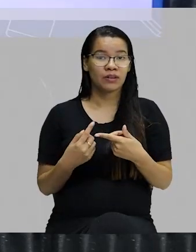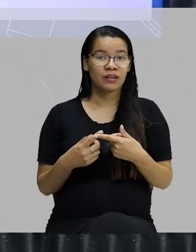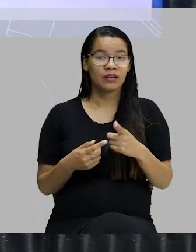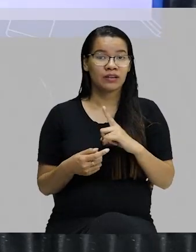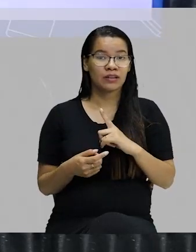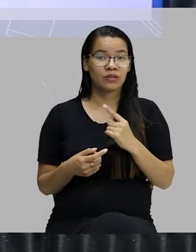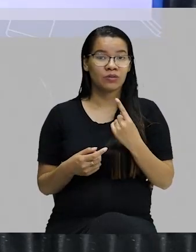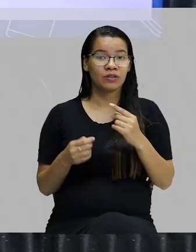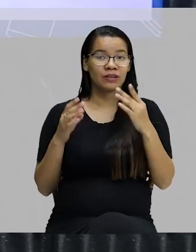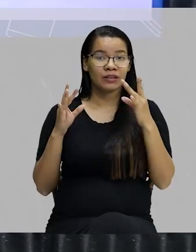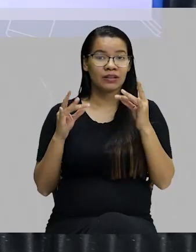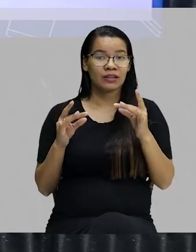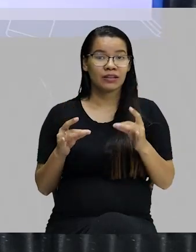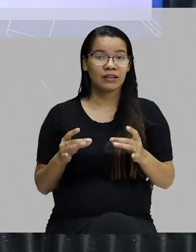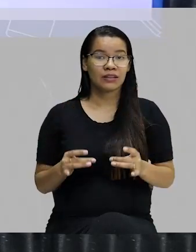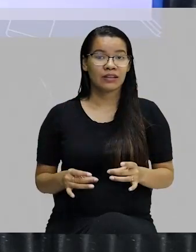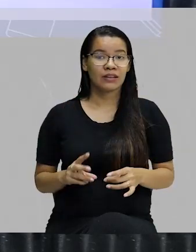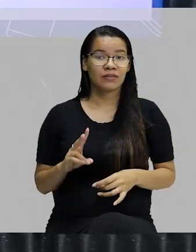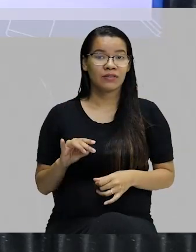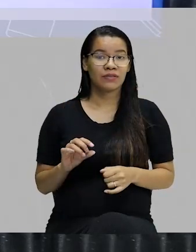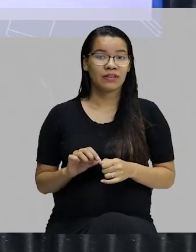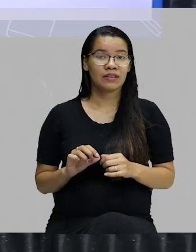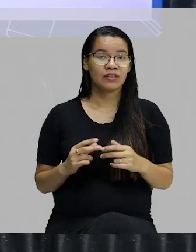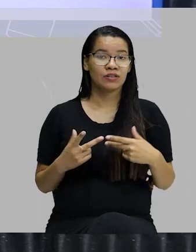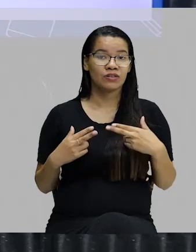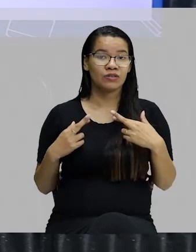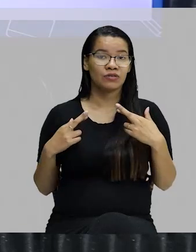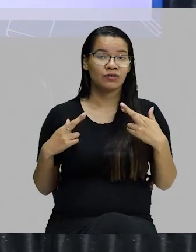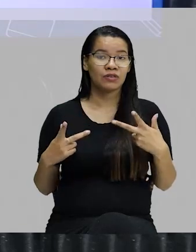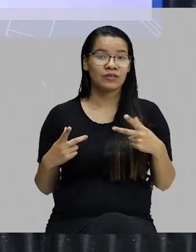um detalhezinho que vai fazer toda a diferença para